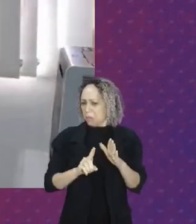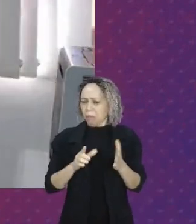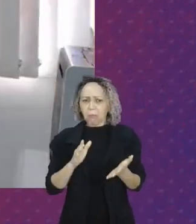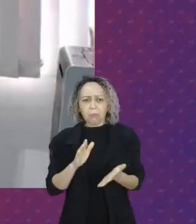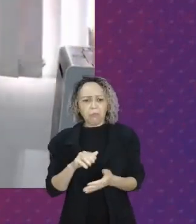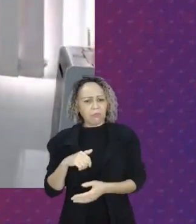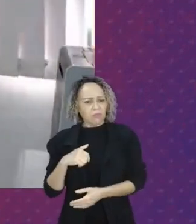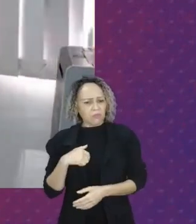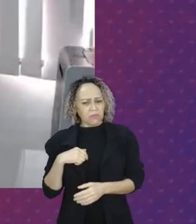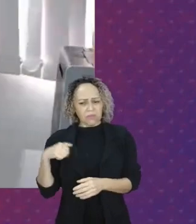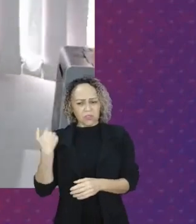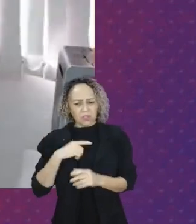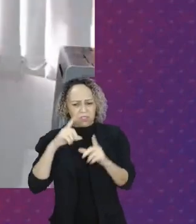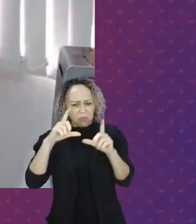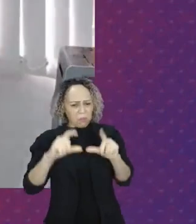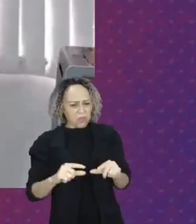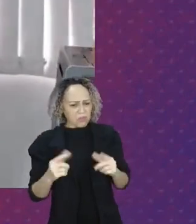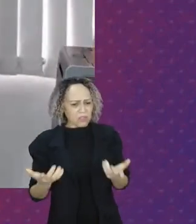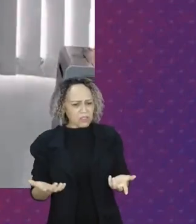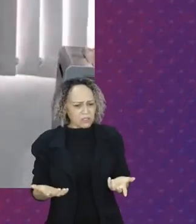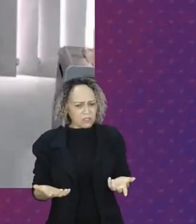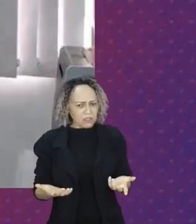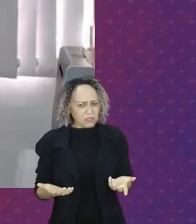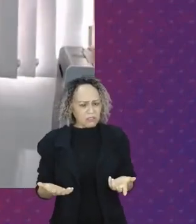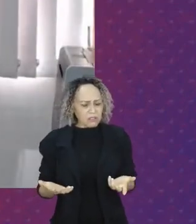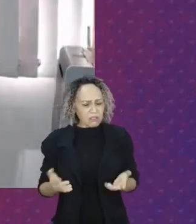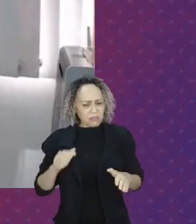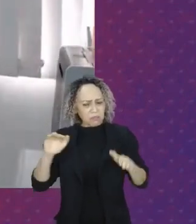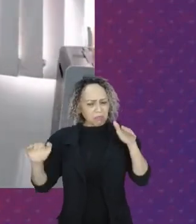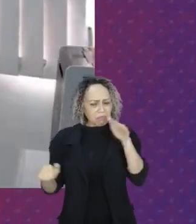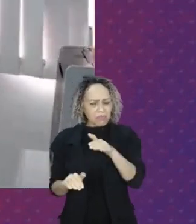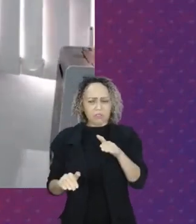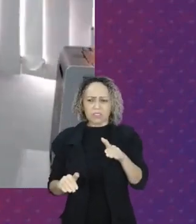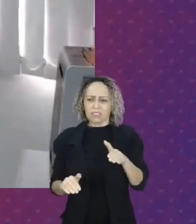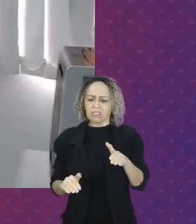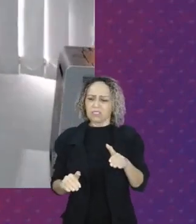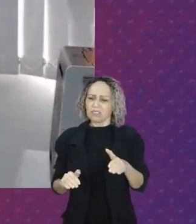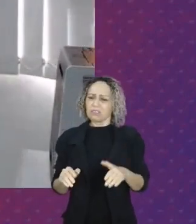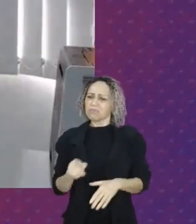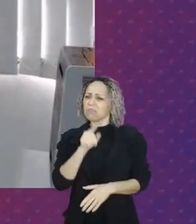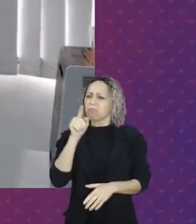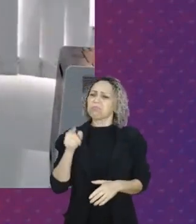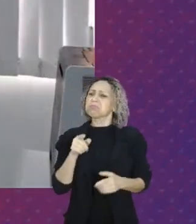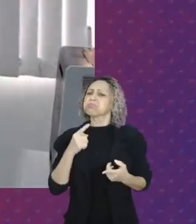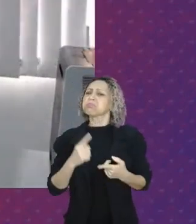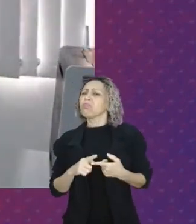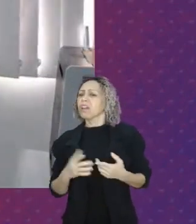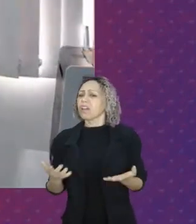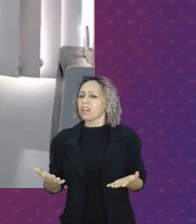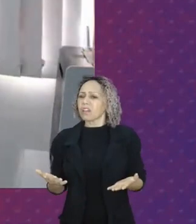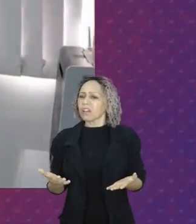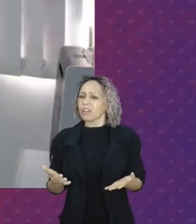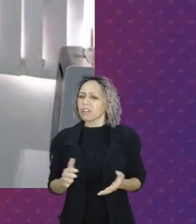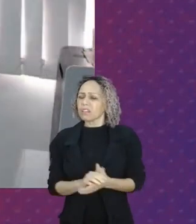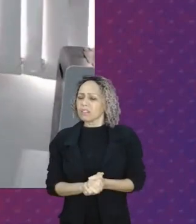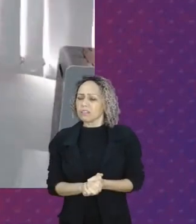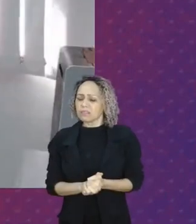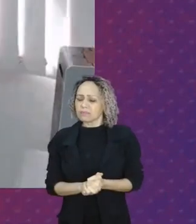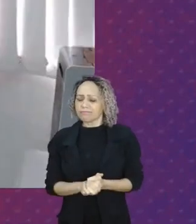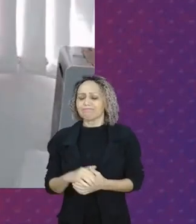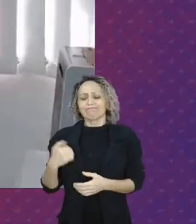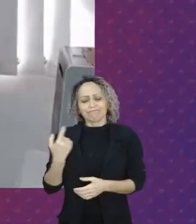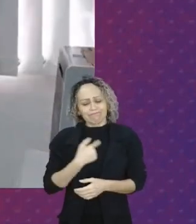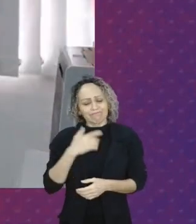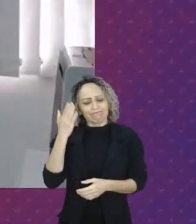temos sequer a coragem, né, de nos colocarmos para a assunção desses espaços, mesmo